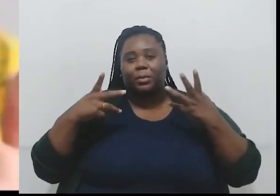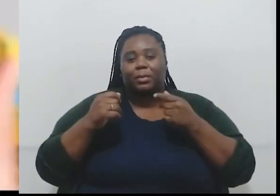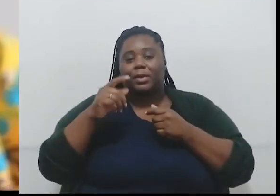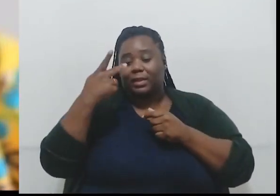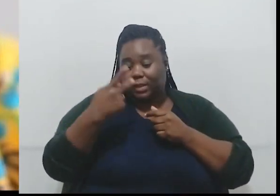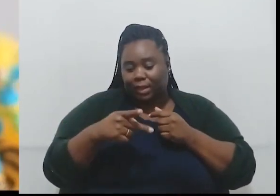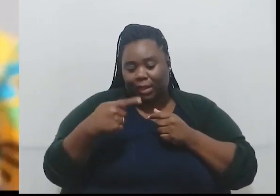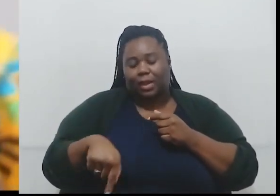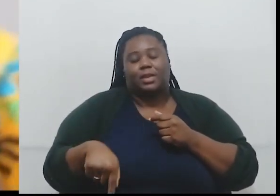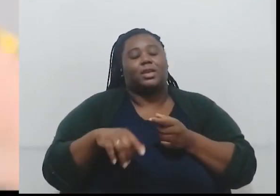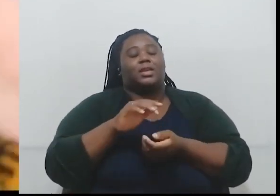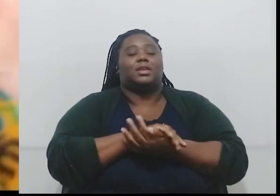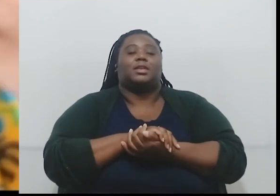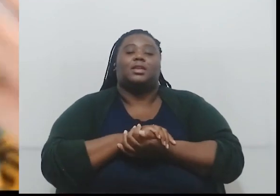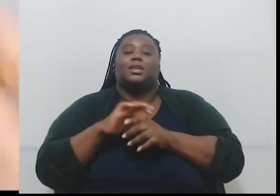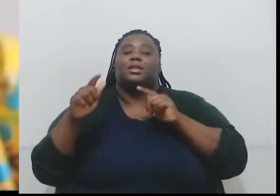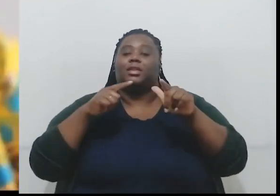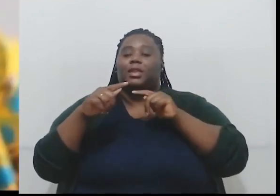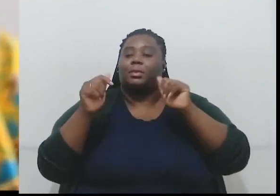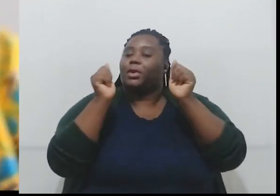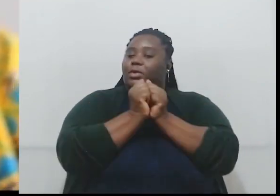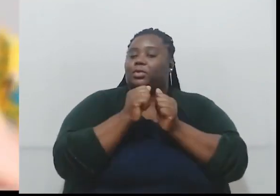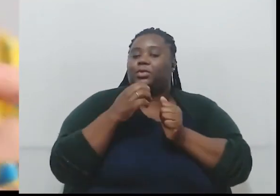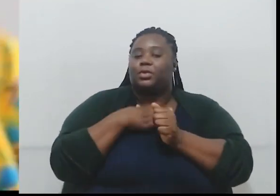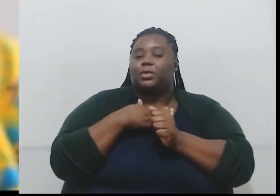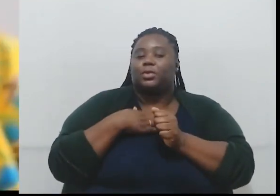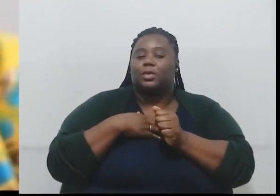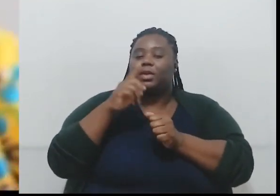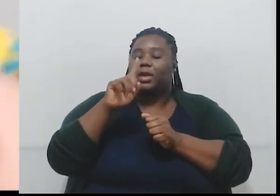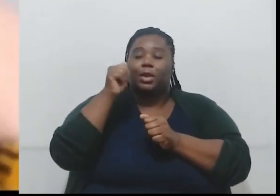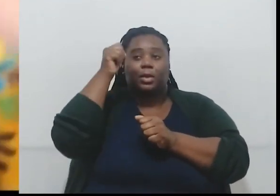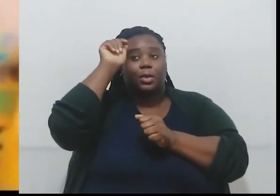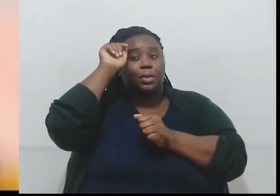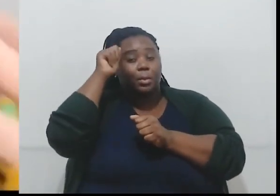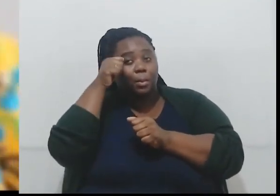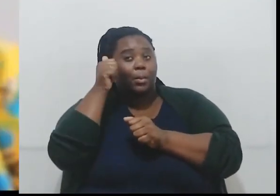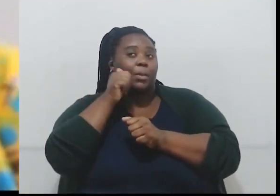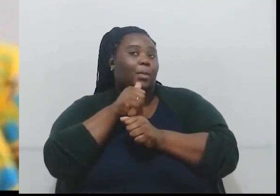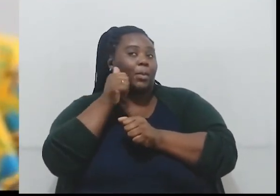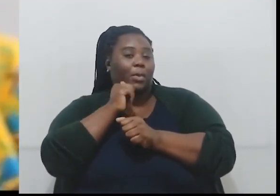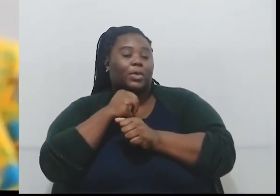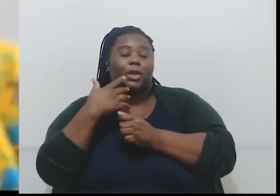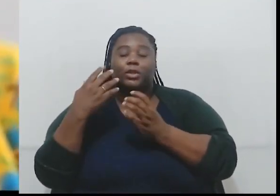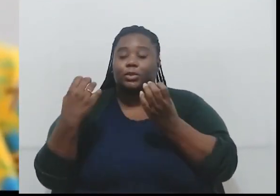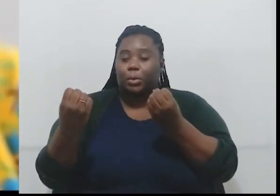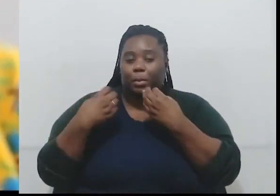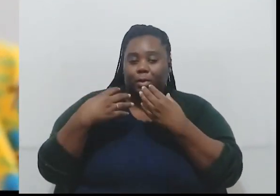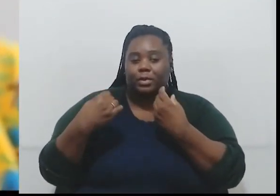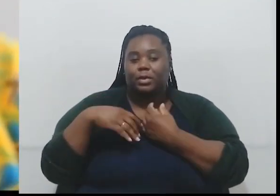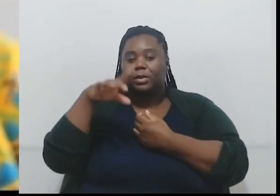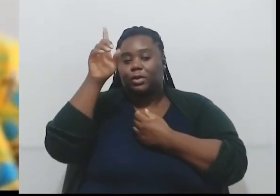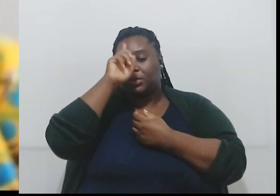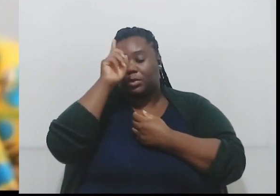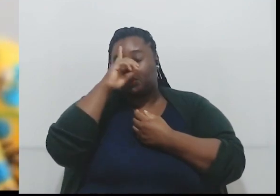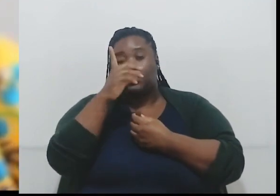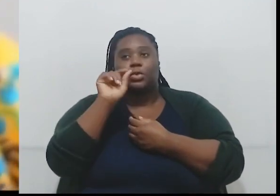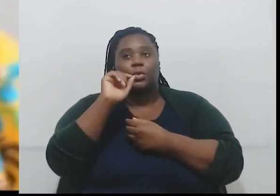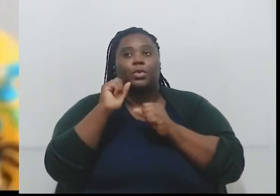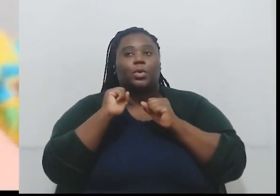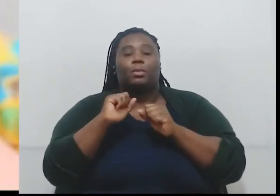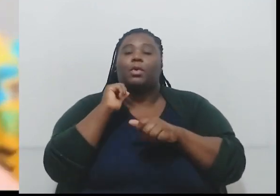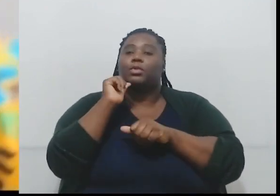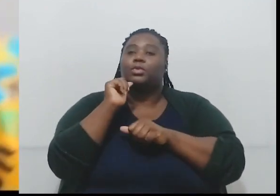da performance, que trabalha comigo com a visualidade, uma mulher preta que me ensina diariamente como eu posso melhorar, que aponta o meu caminho.